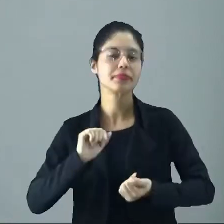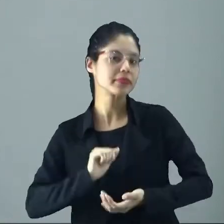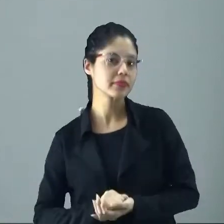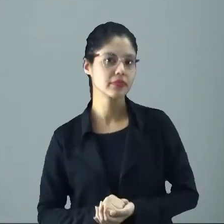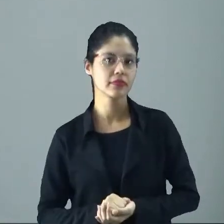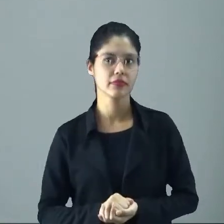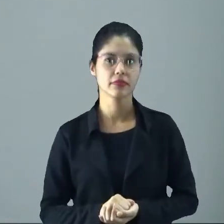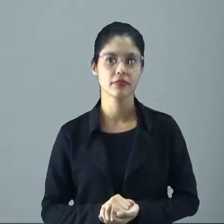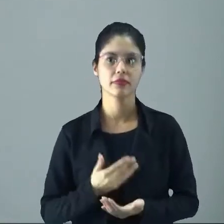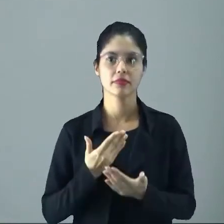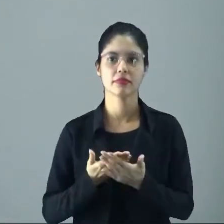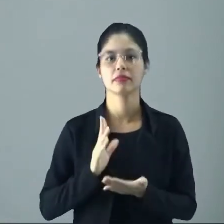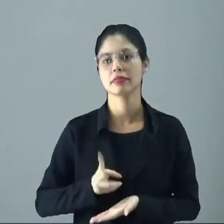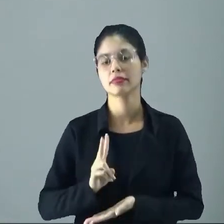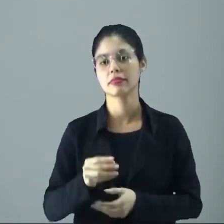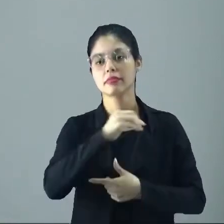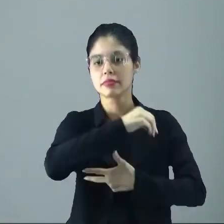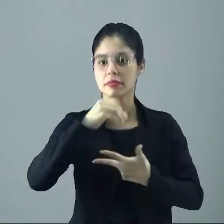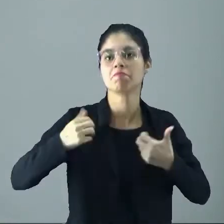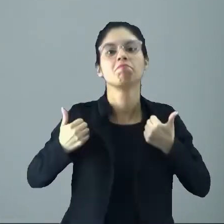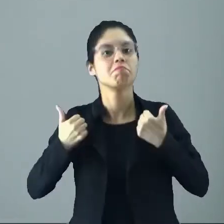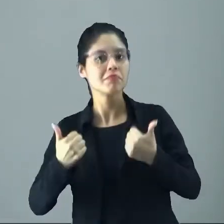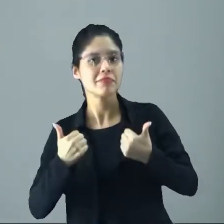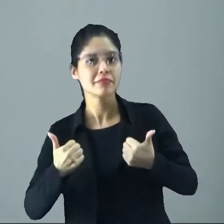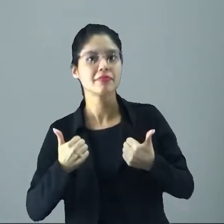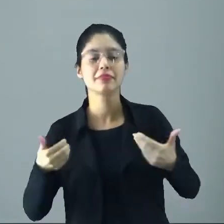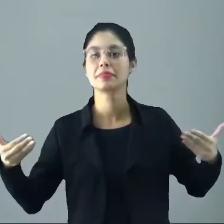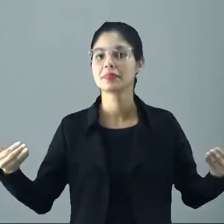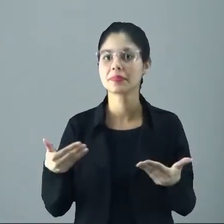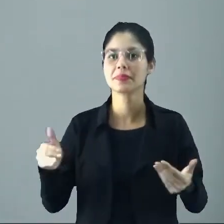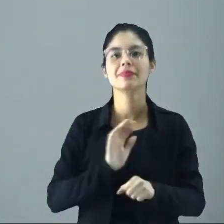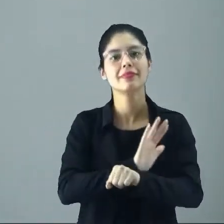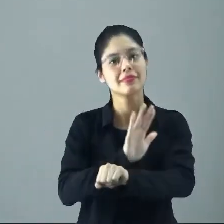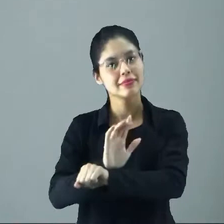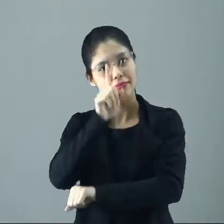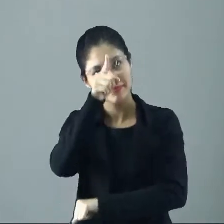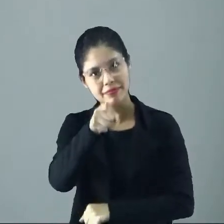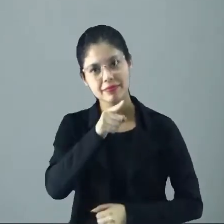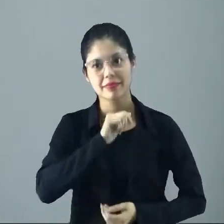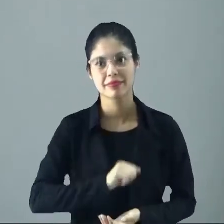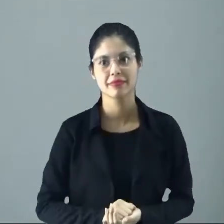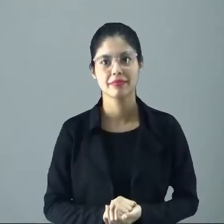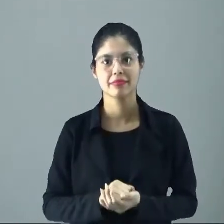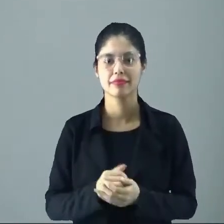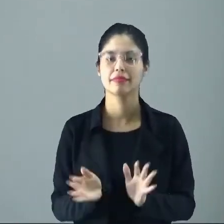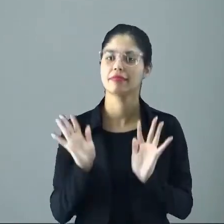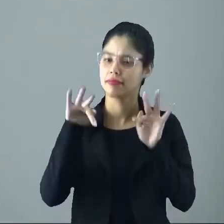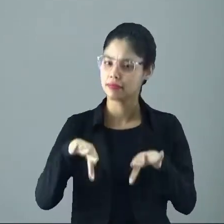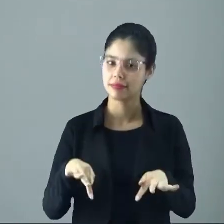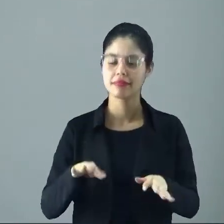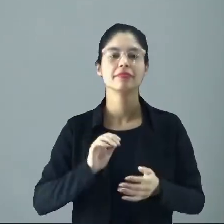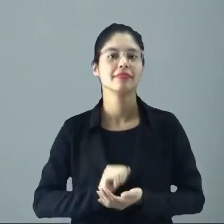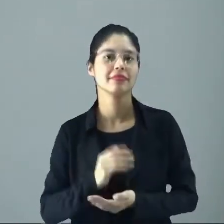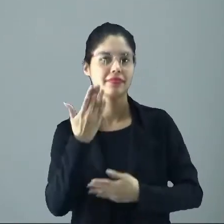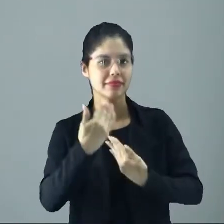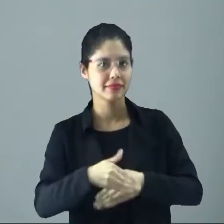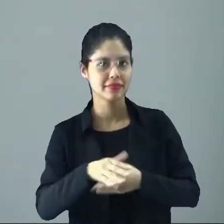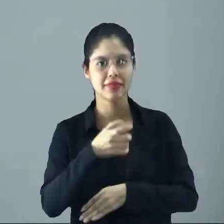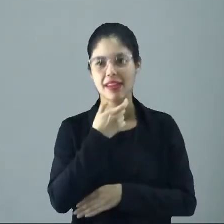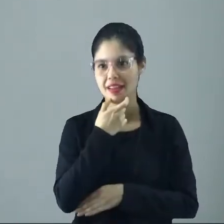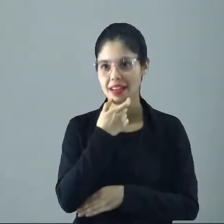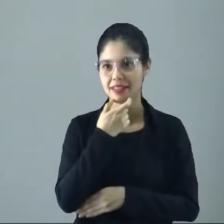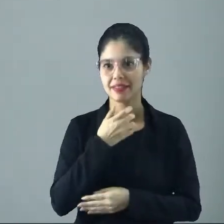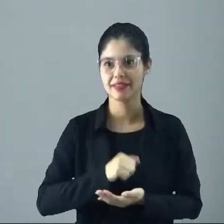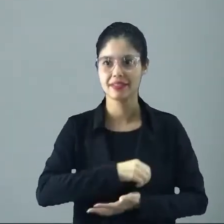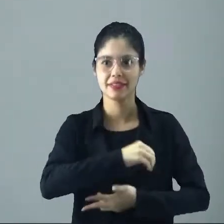vez gravando essa aula para o Pré-ENEM Legal. Minha missão é ajudar você a fechar, a gabaritar a prova de